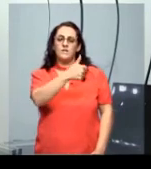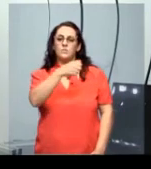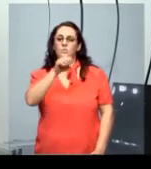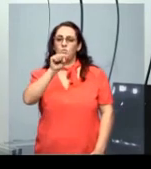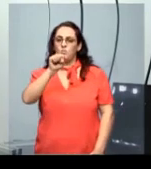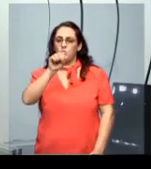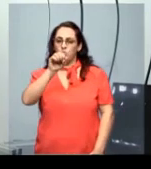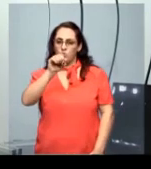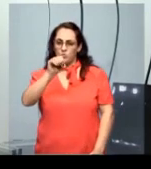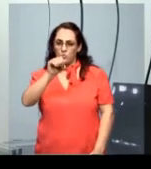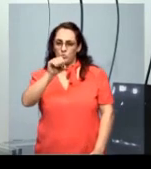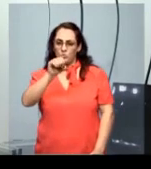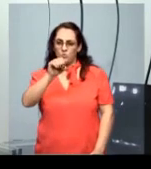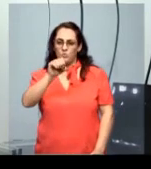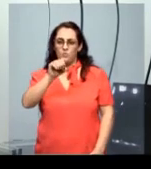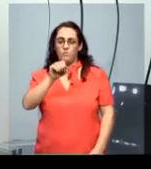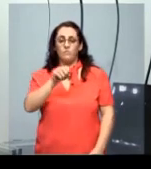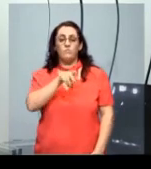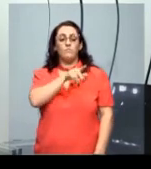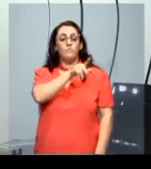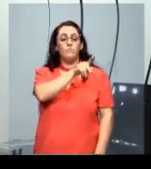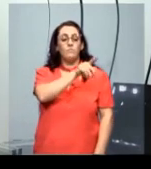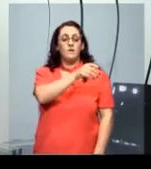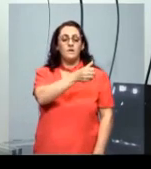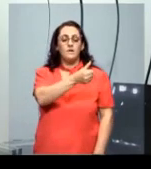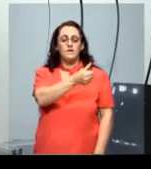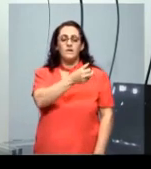180. Então,